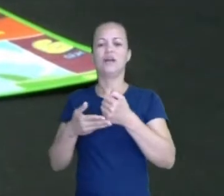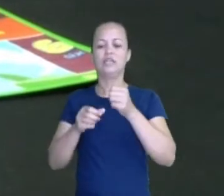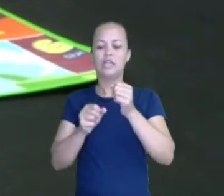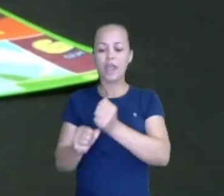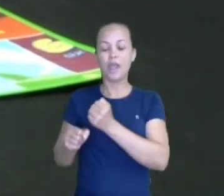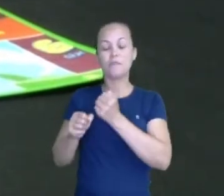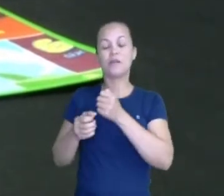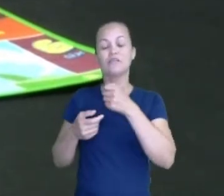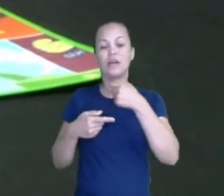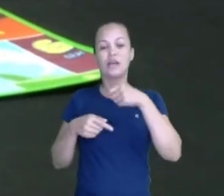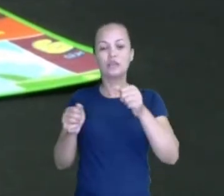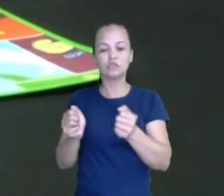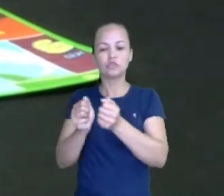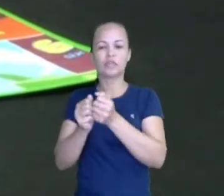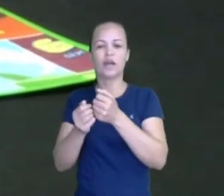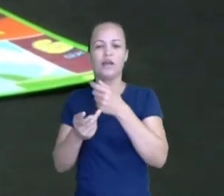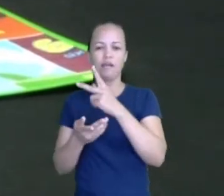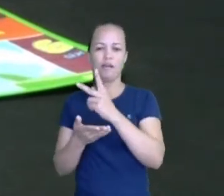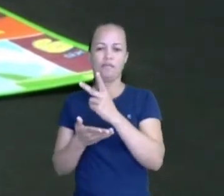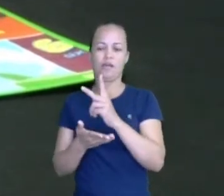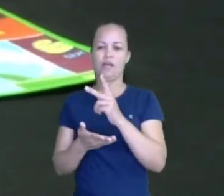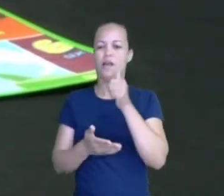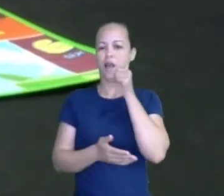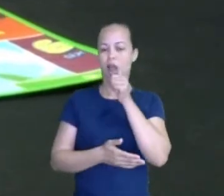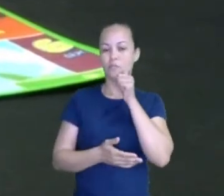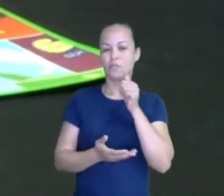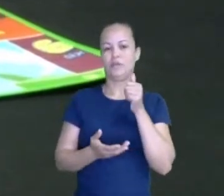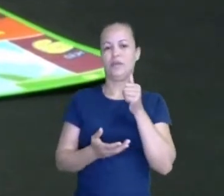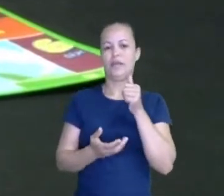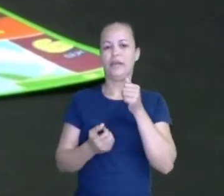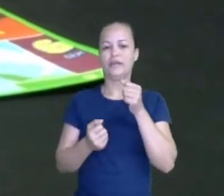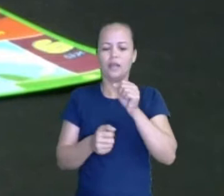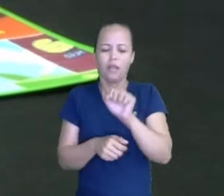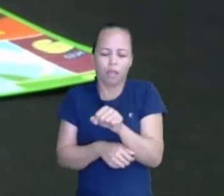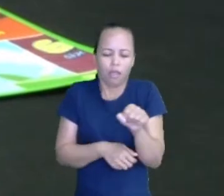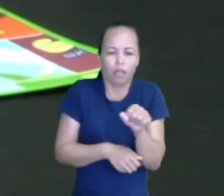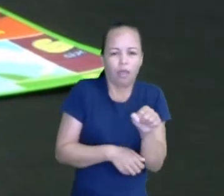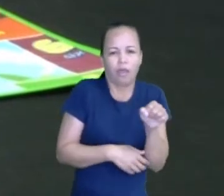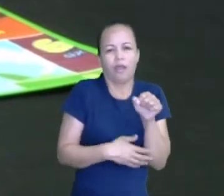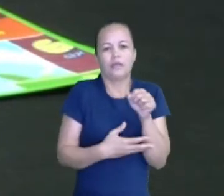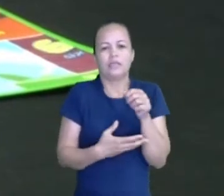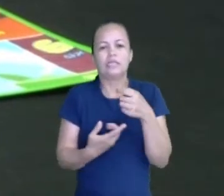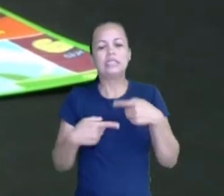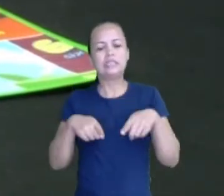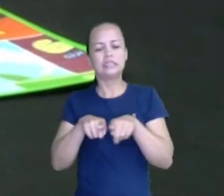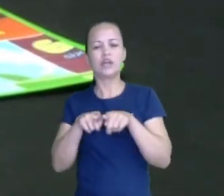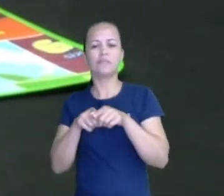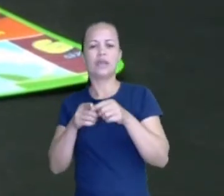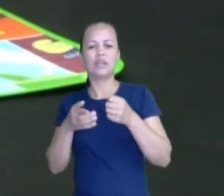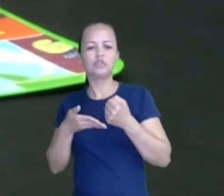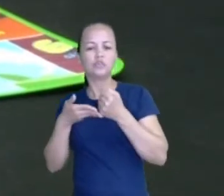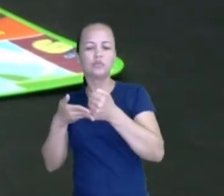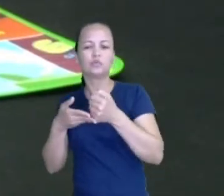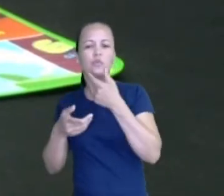bengala. E admirava o senhor Poçante, que tinha a voz de gigante.